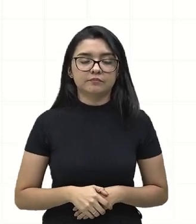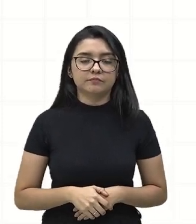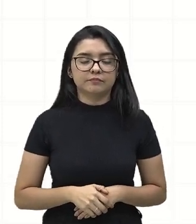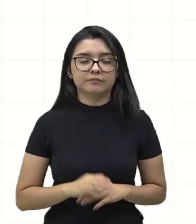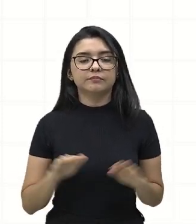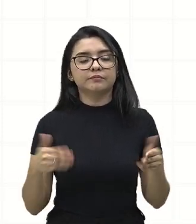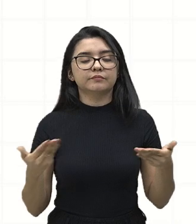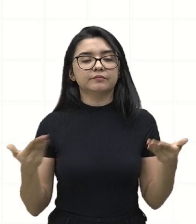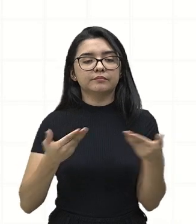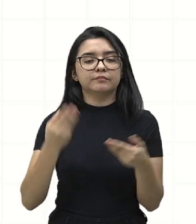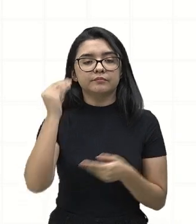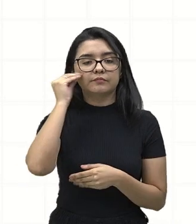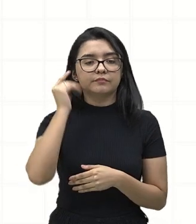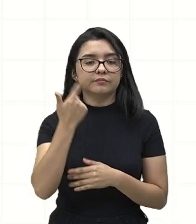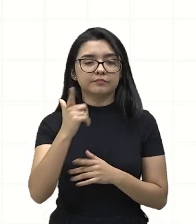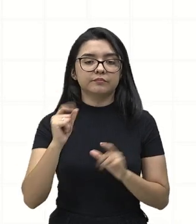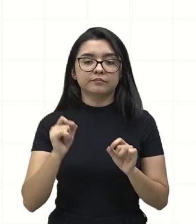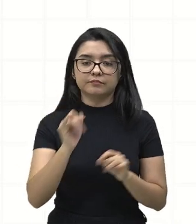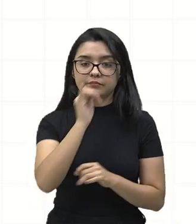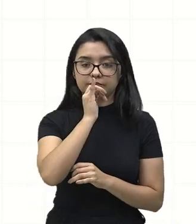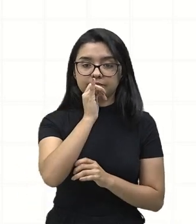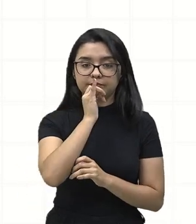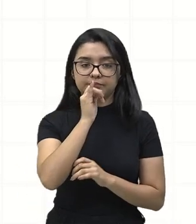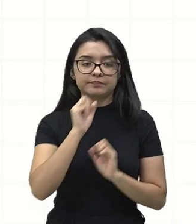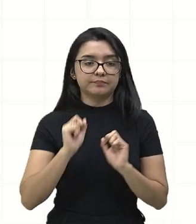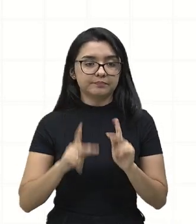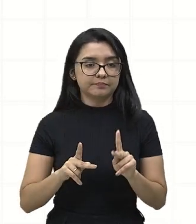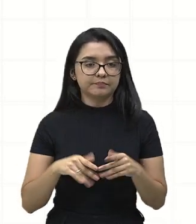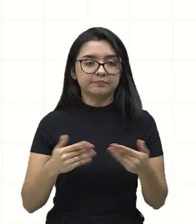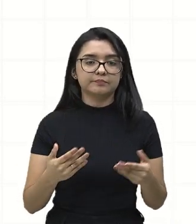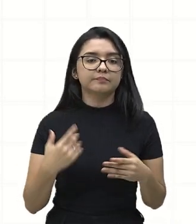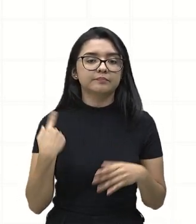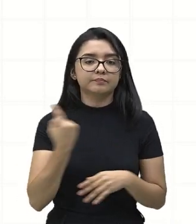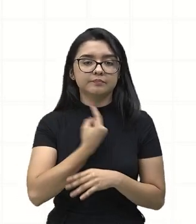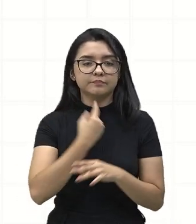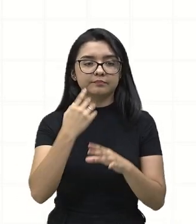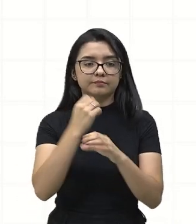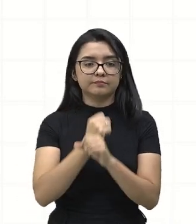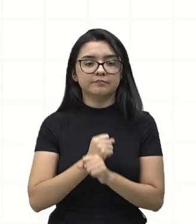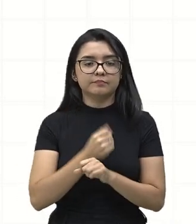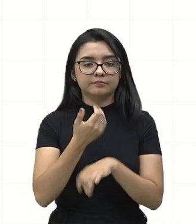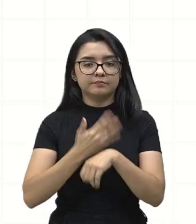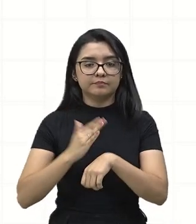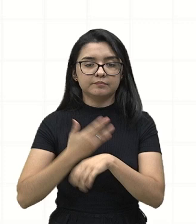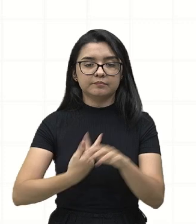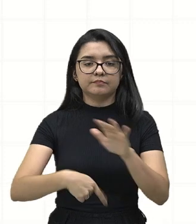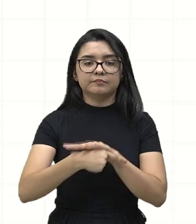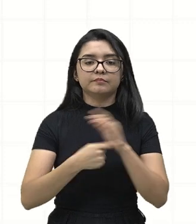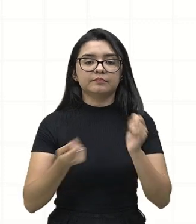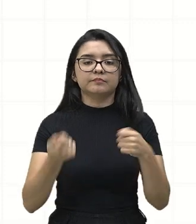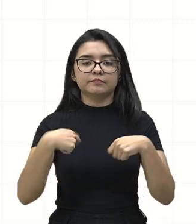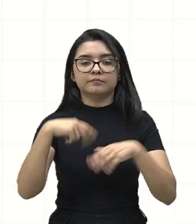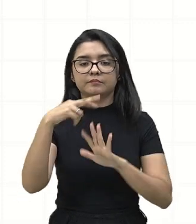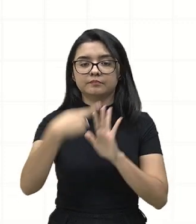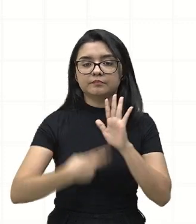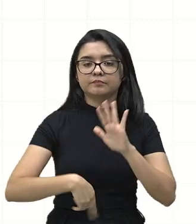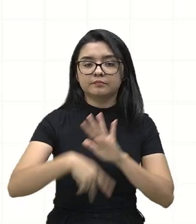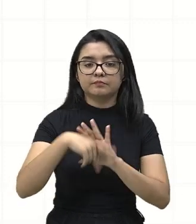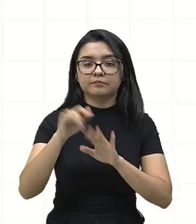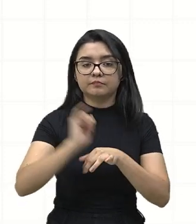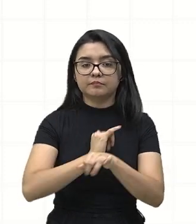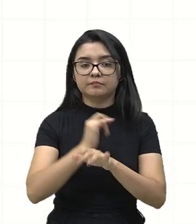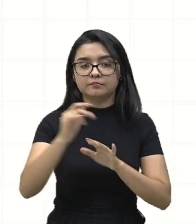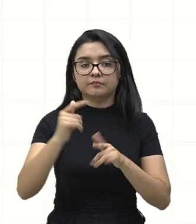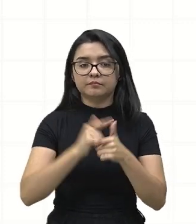Agora, a gente vai ver mais um exemplo para trabalhar aqui nosso critério de divisibilidade. Qual dos números